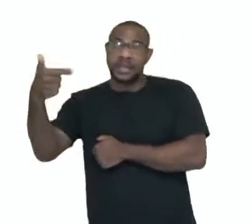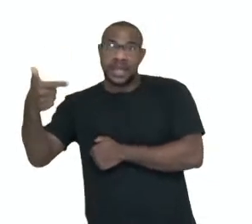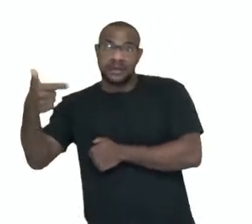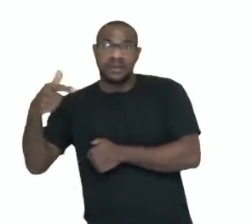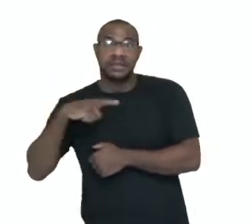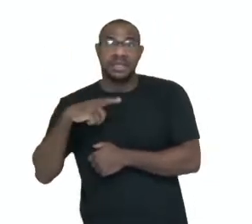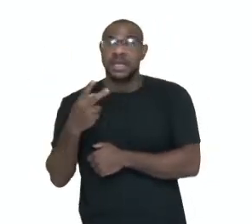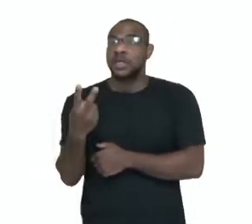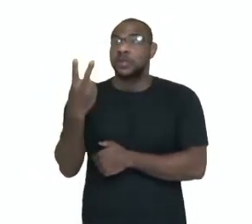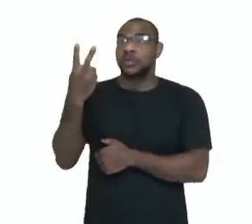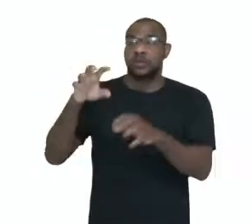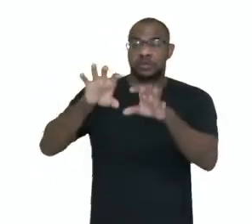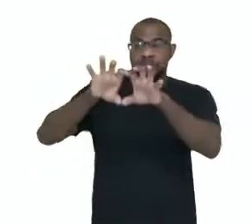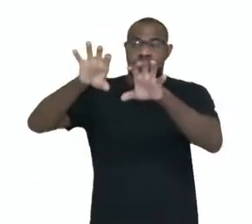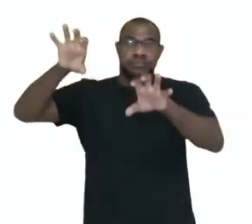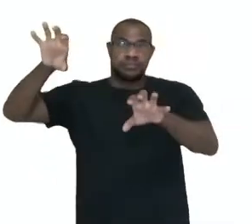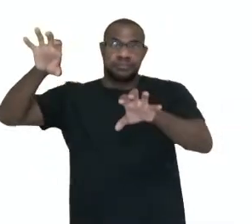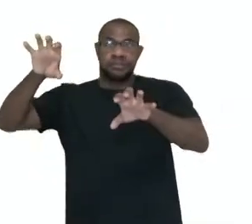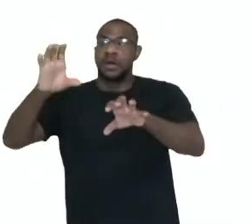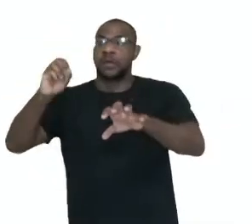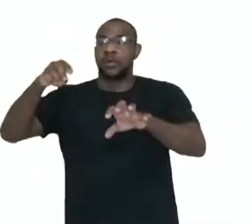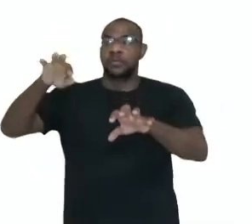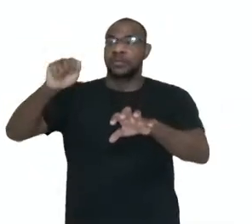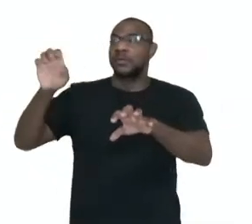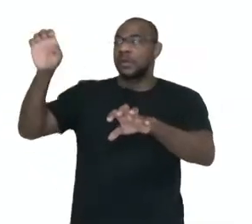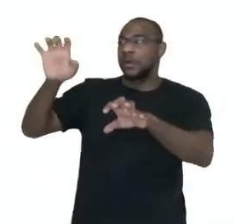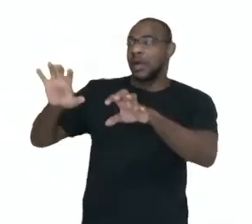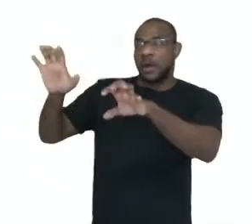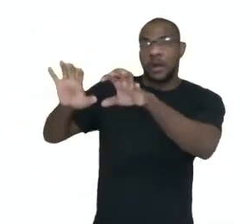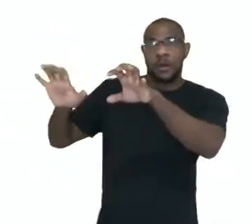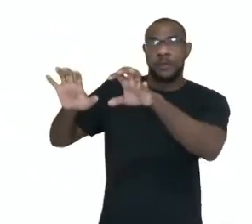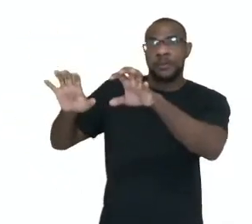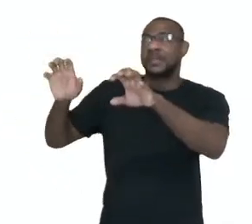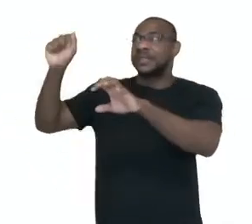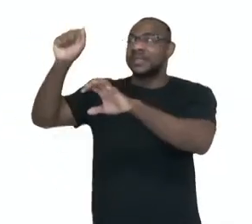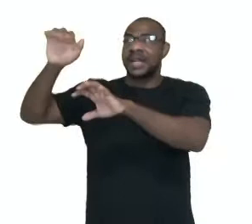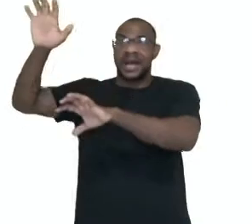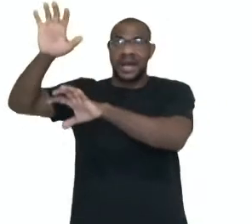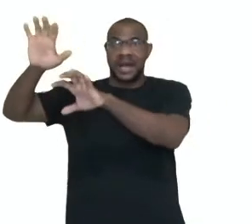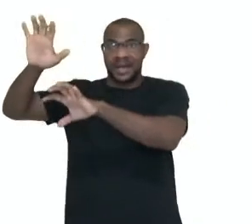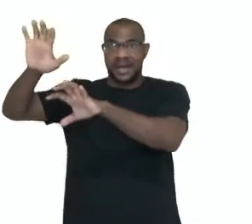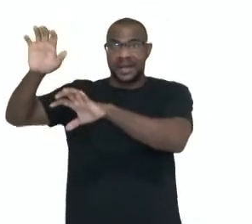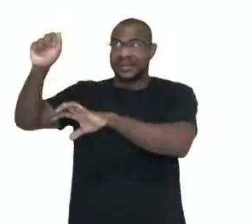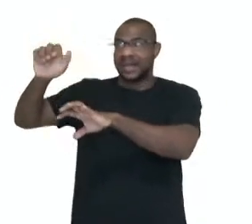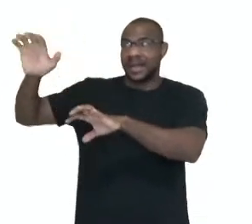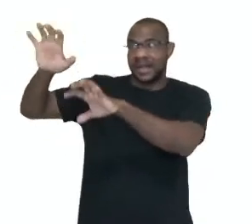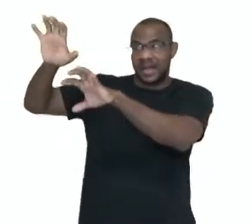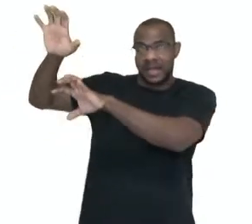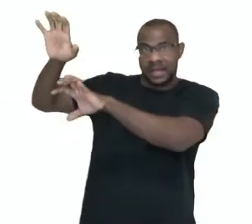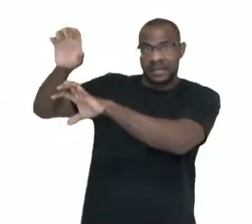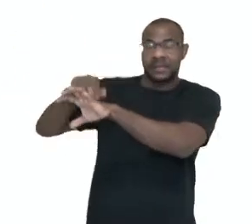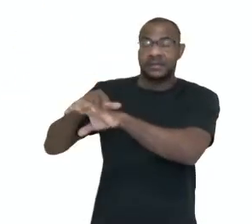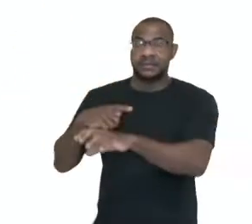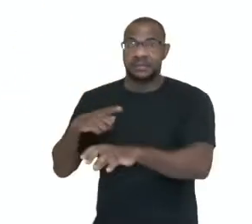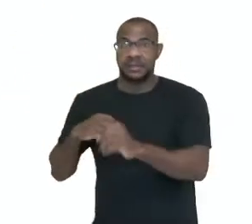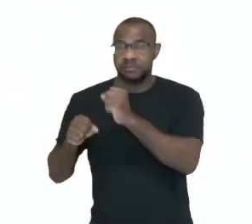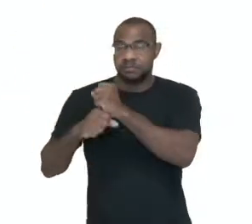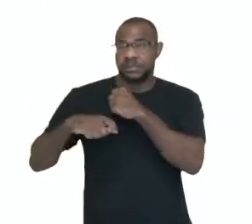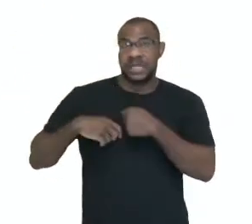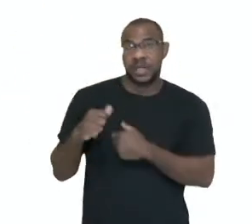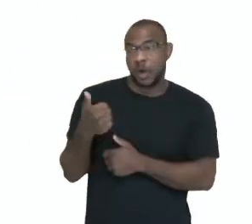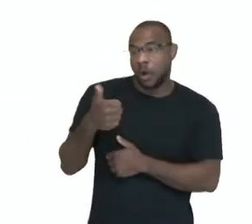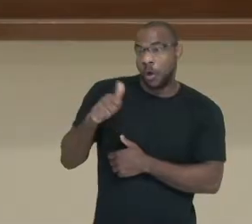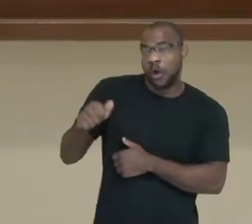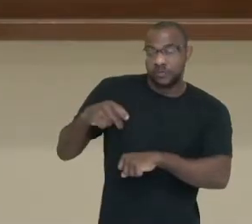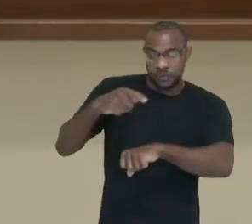2 continentes, tem uma parte europeia e uma grande parte asiática. E tem uma extensão total que abrange 11